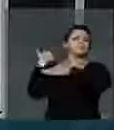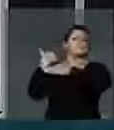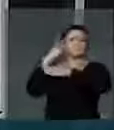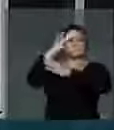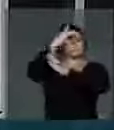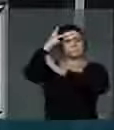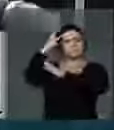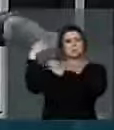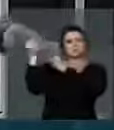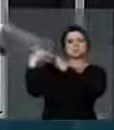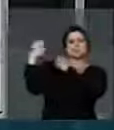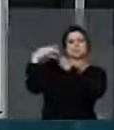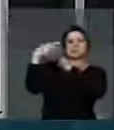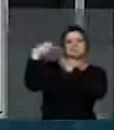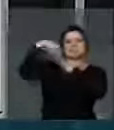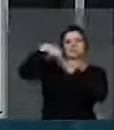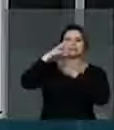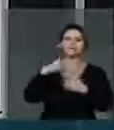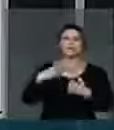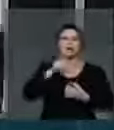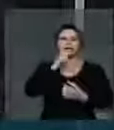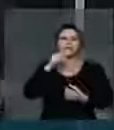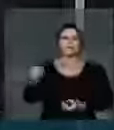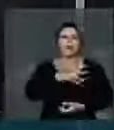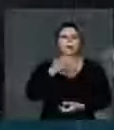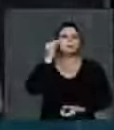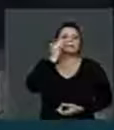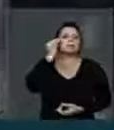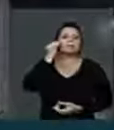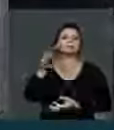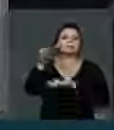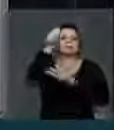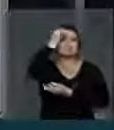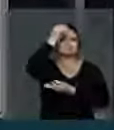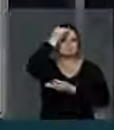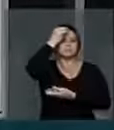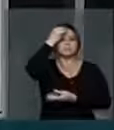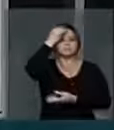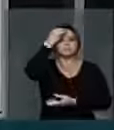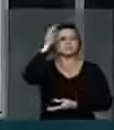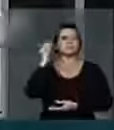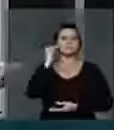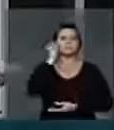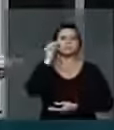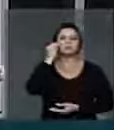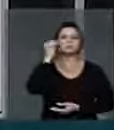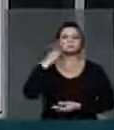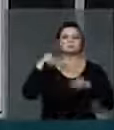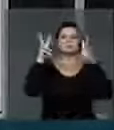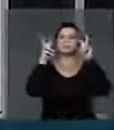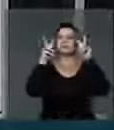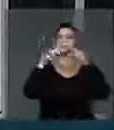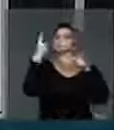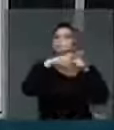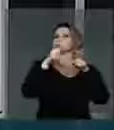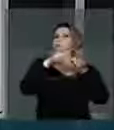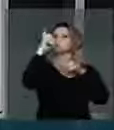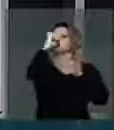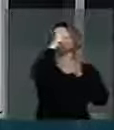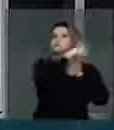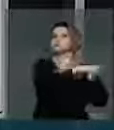mestres do passado, aqui nesta casa, eu aprendi que a técnica legislativa requer, em assuntos polêmicos, por